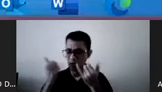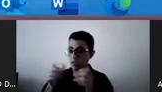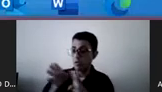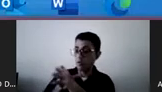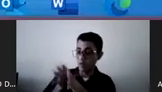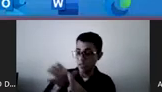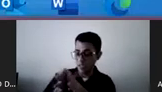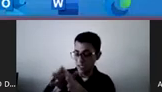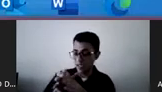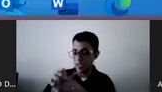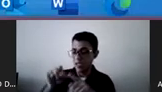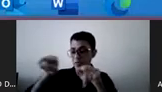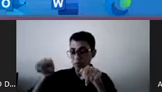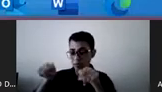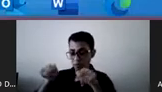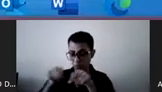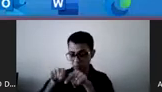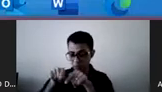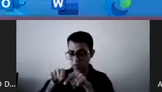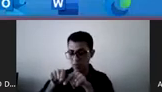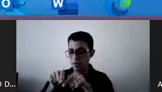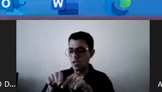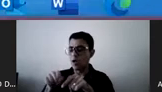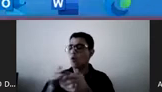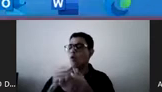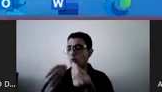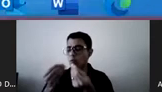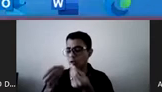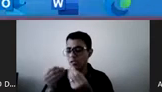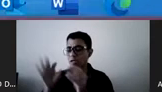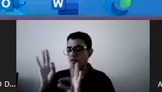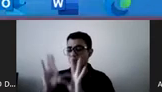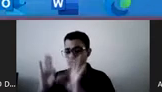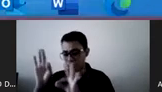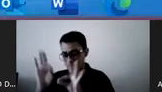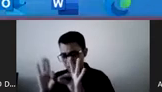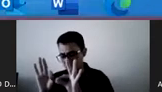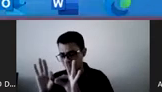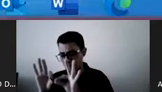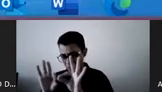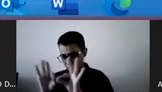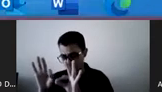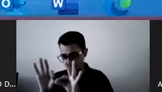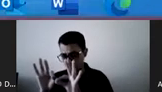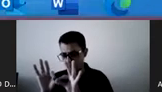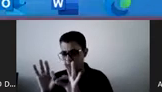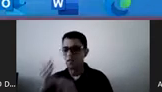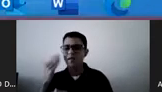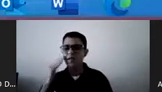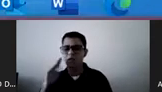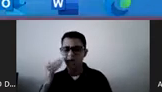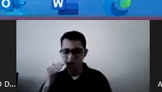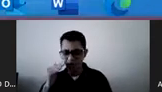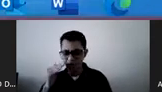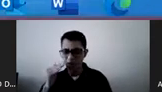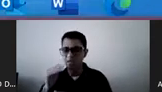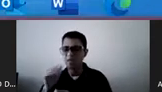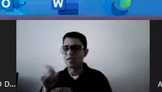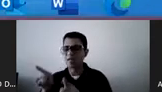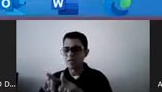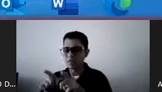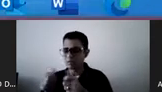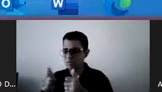pessoas à nossa volta, de forma com coerência. Fazer com que essas pessoas assim, entendam e seguir